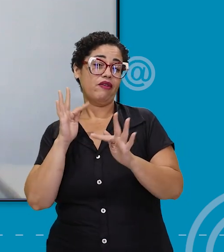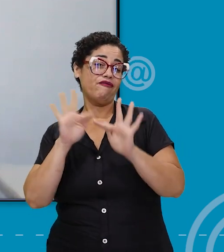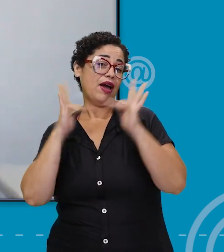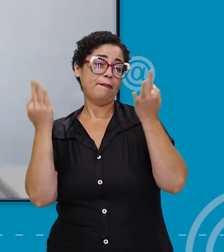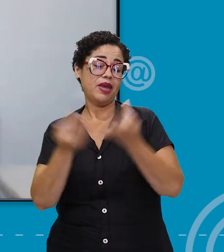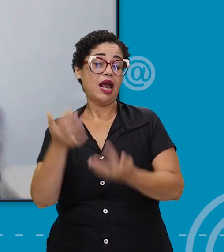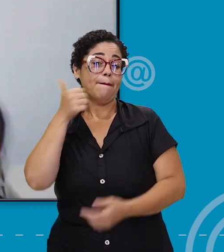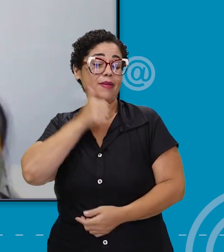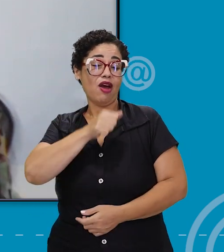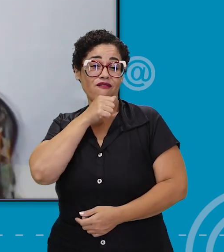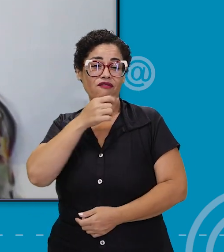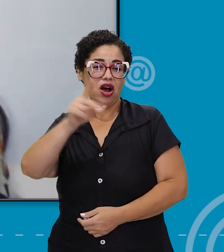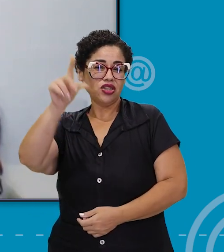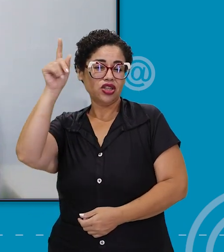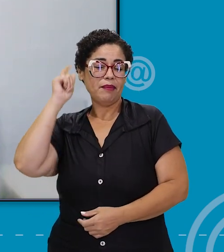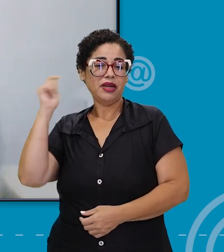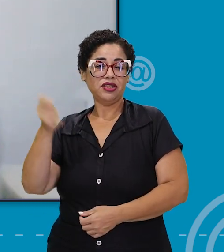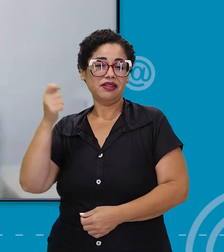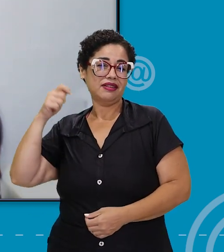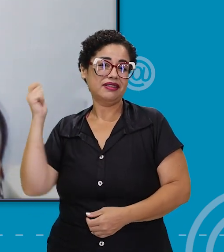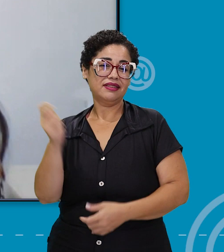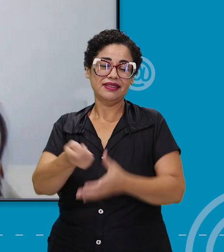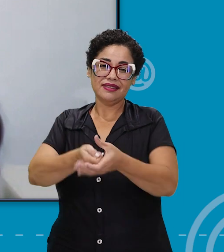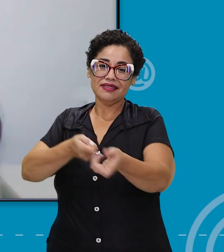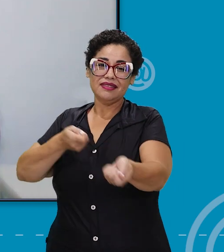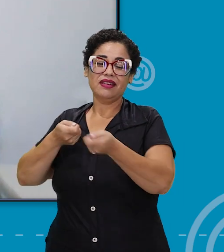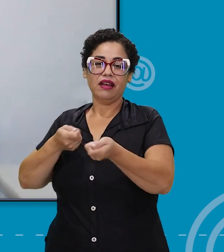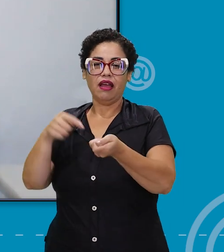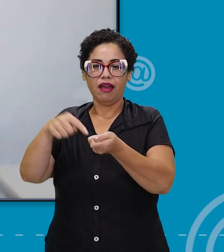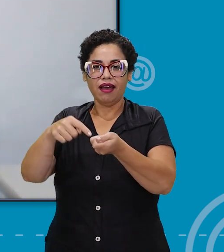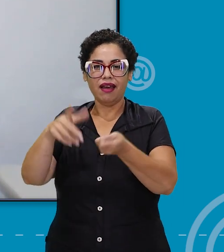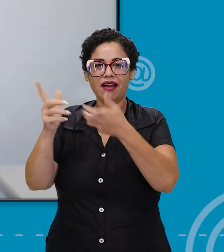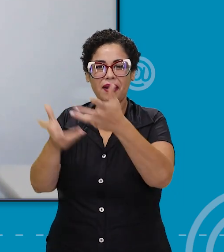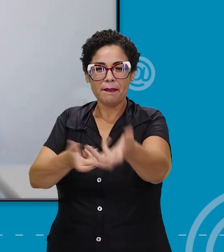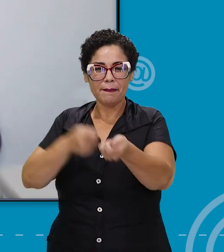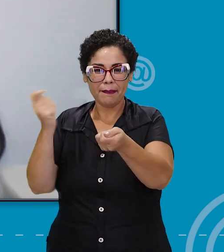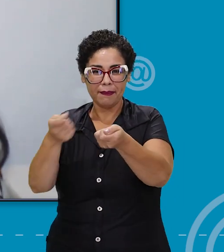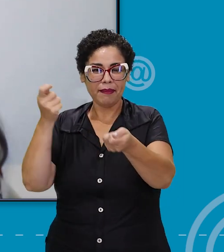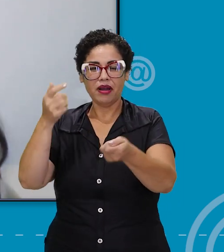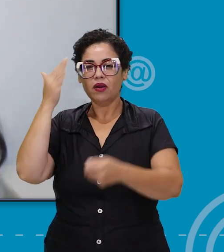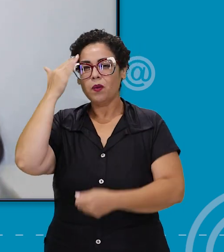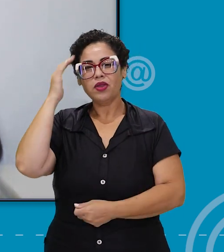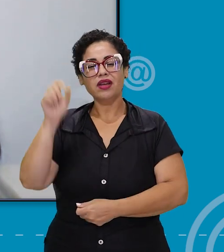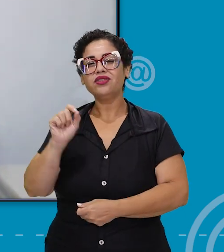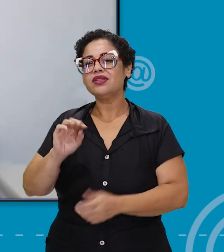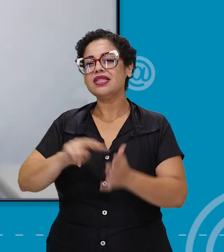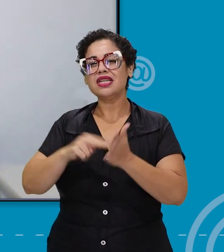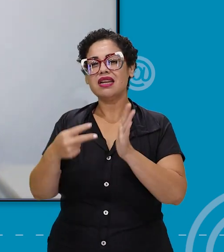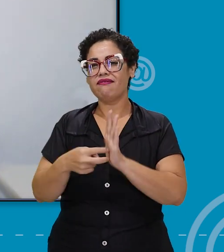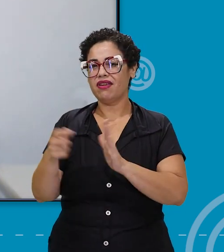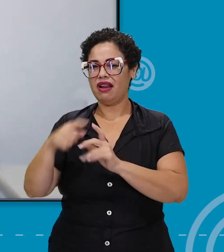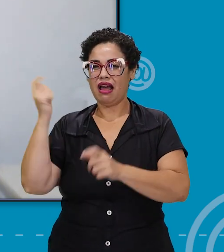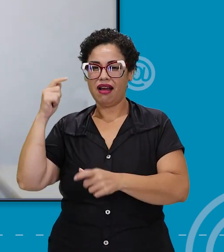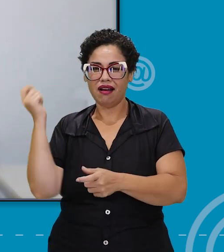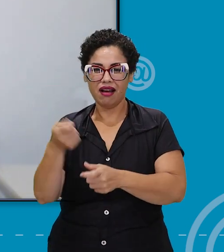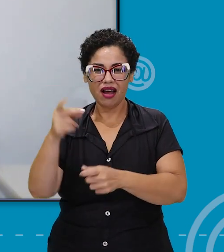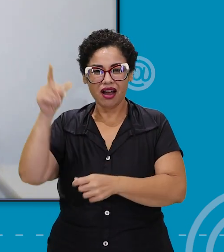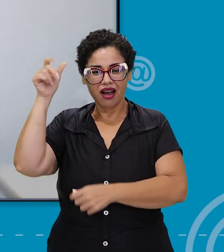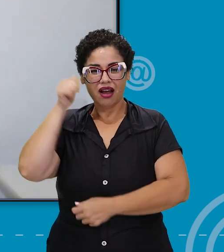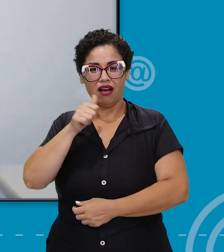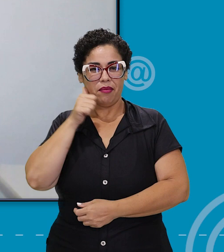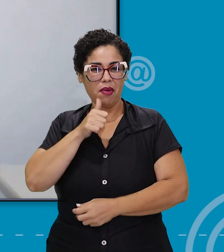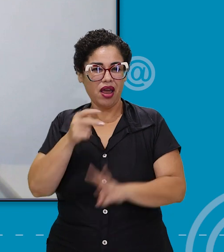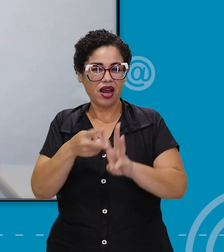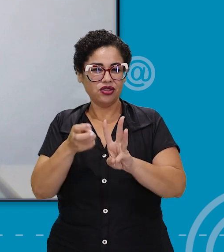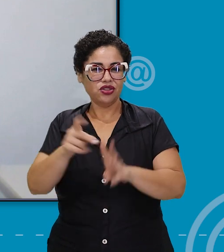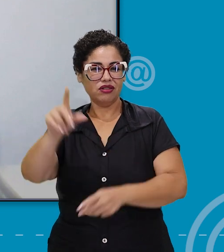indígena, minha avó foi pega no laço. Então, assim, é uma fala que a pessoa, às vezes, ela não entende a dimensão do que é esse termo